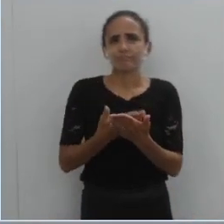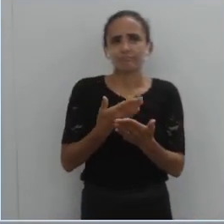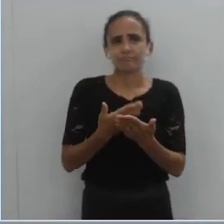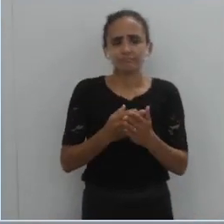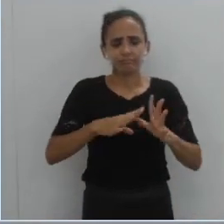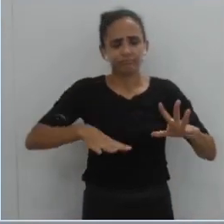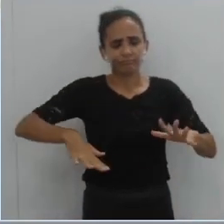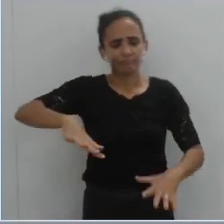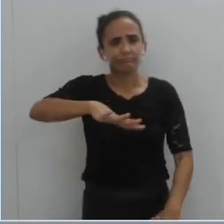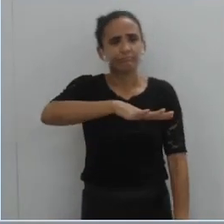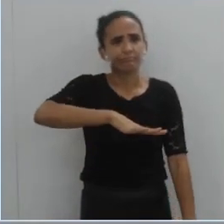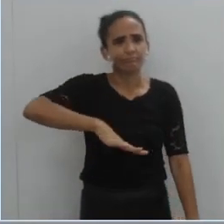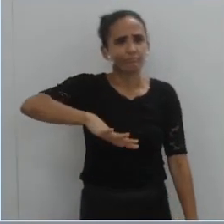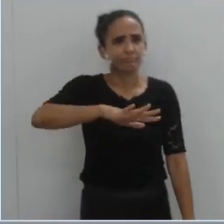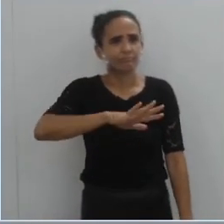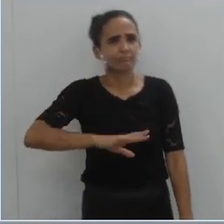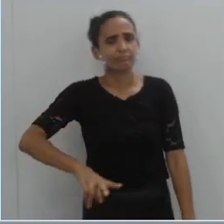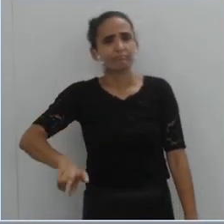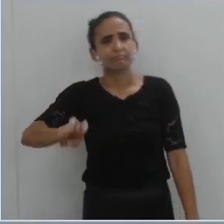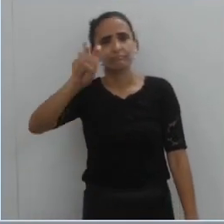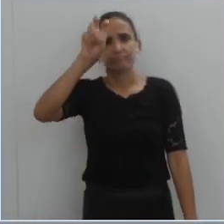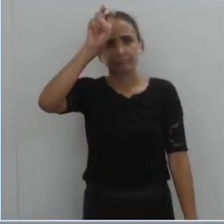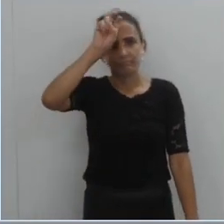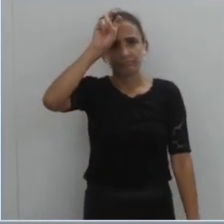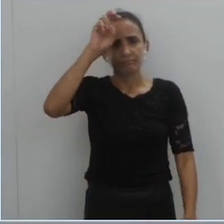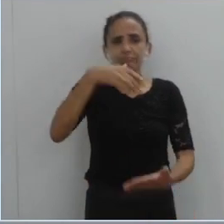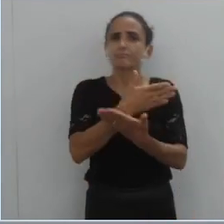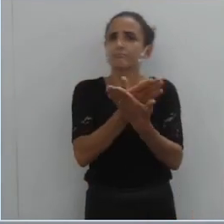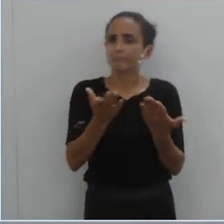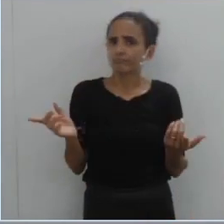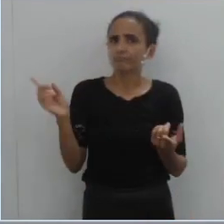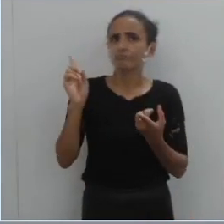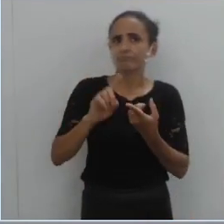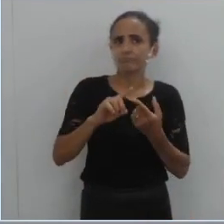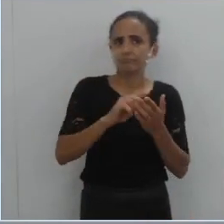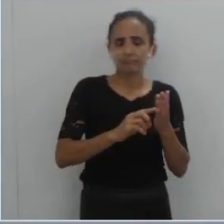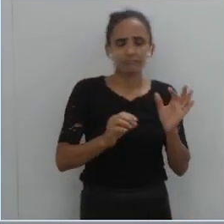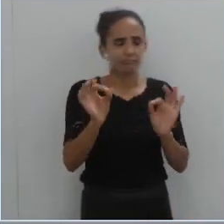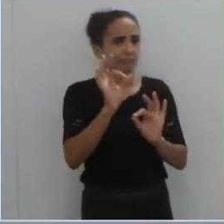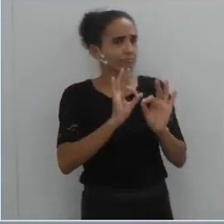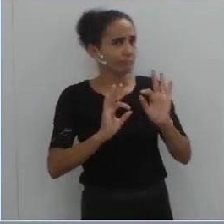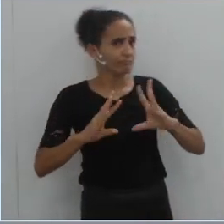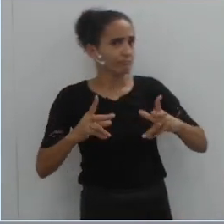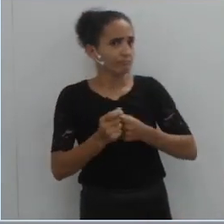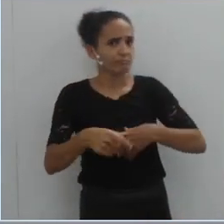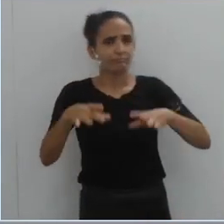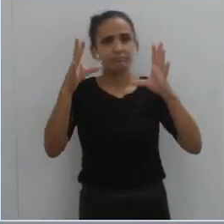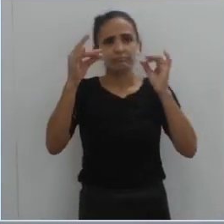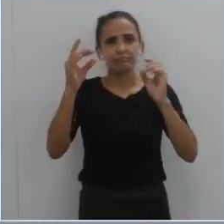Mesopotâmia. Mesopotâmia, quem são as figuras clássicas?